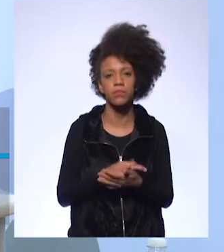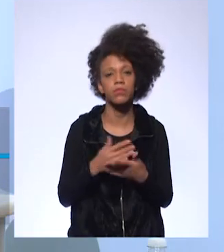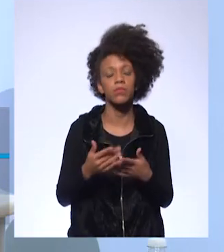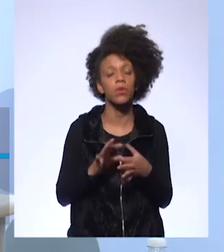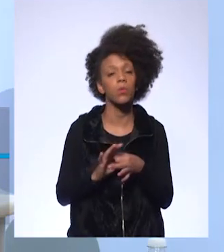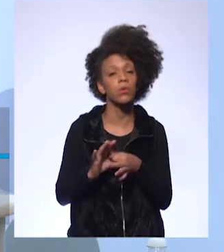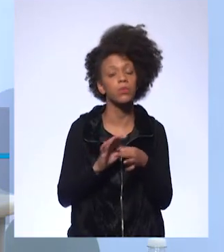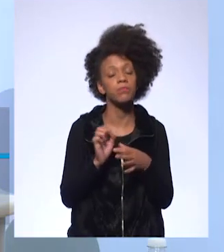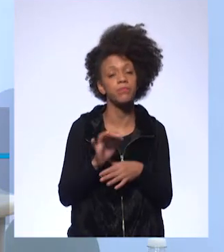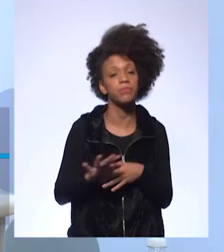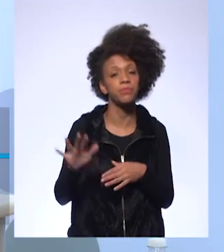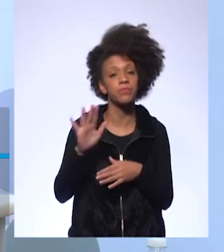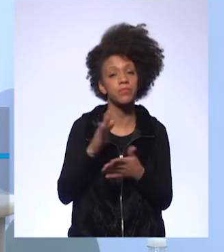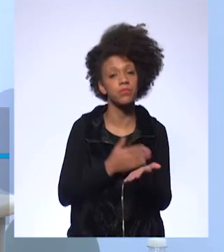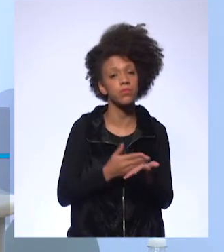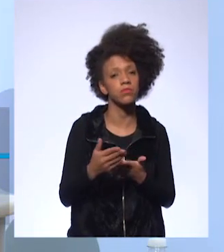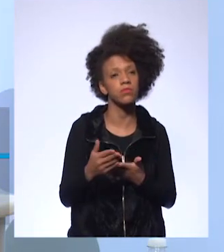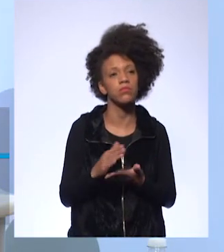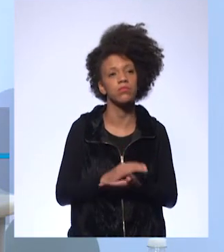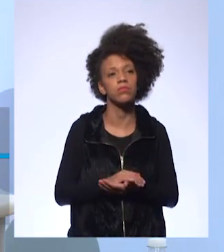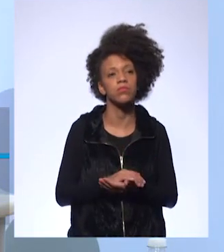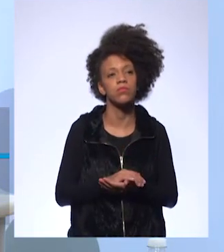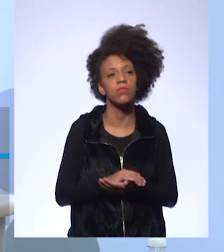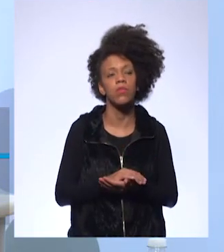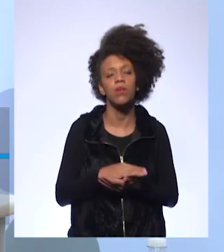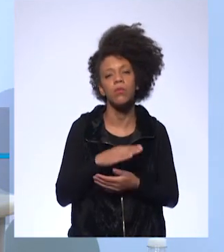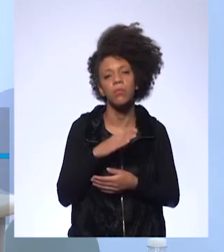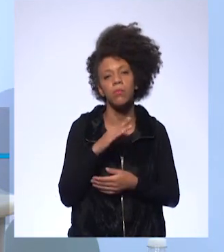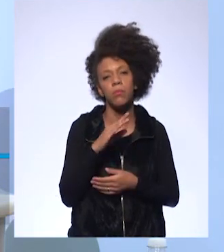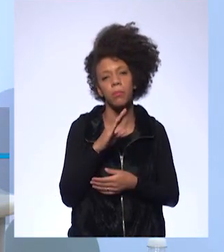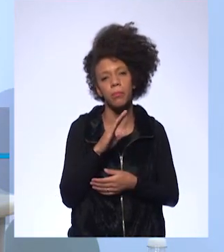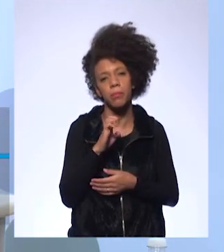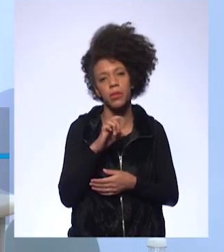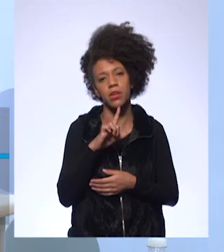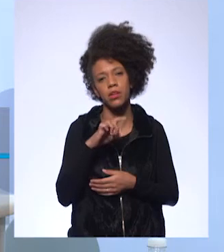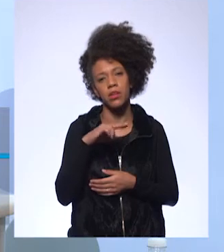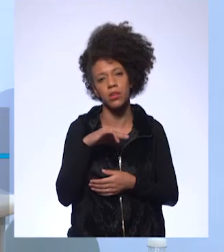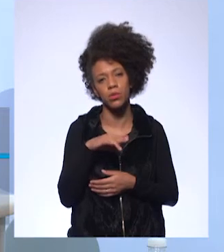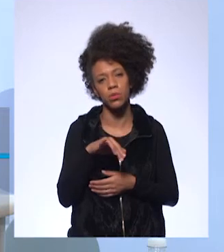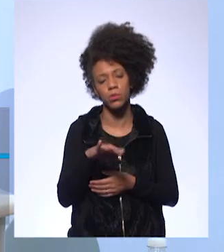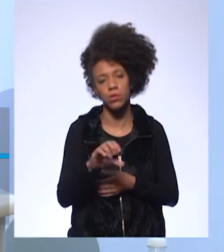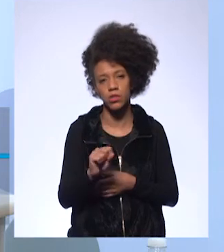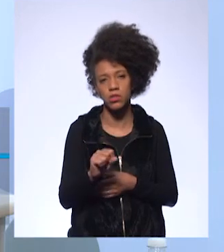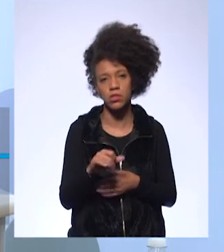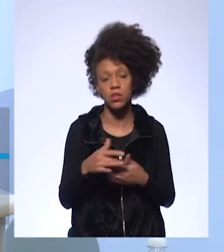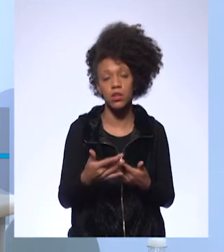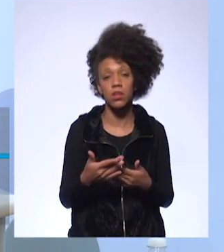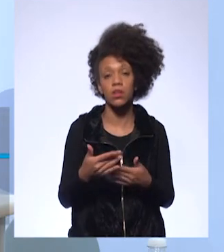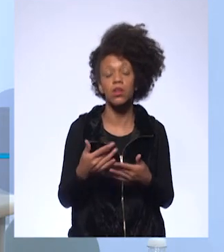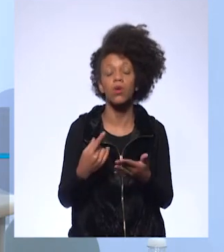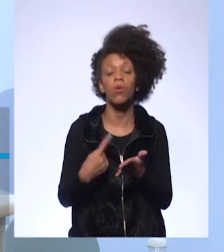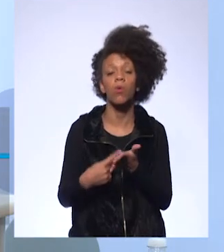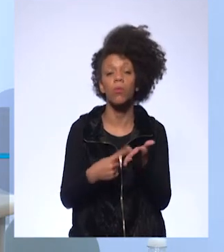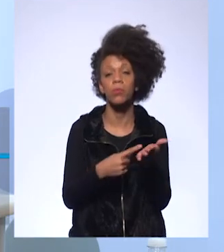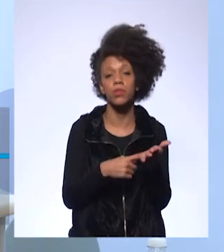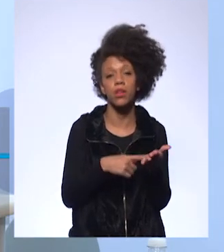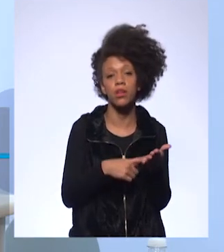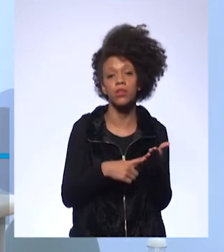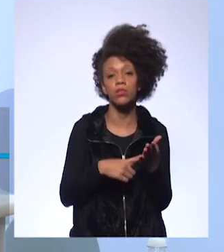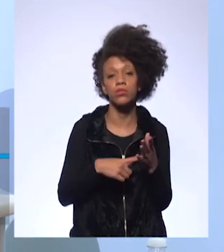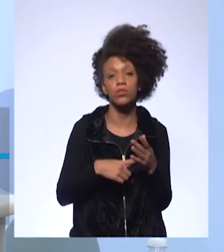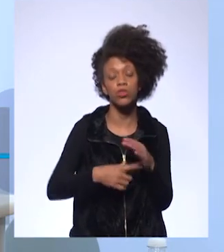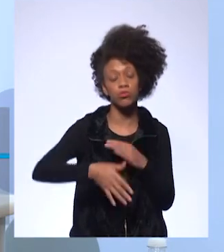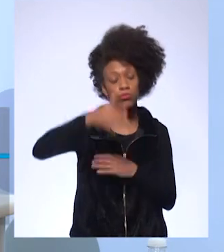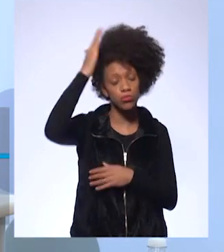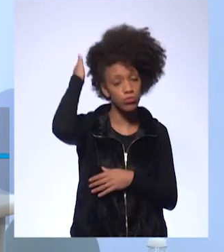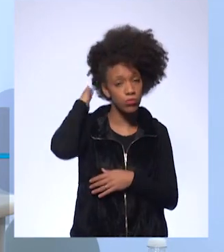Europeia crescendo a partir do Benelux e oficializada aí a partir do Tratado de Roma, a gente observa, né, a questão